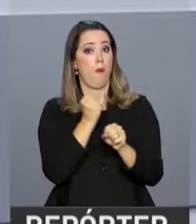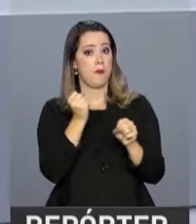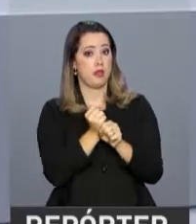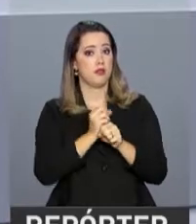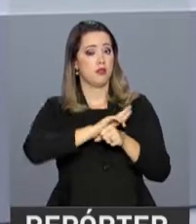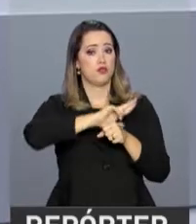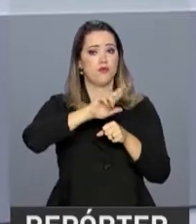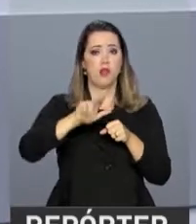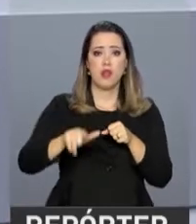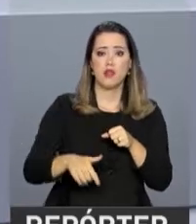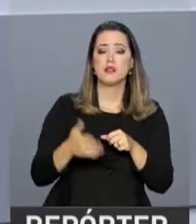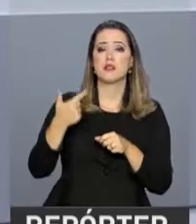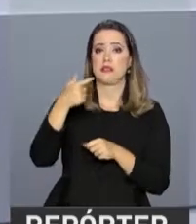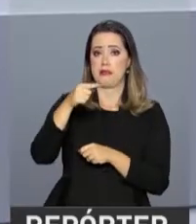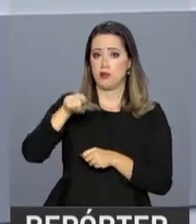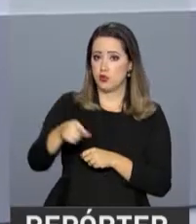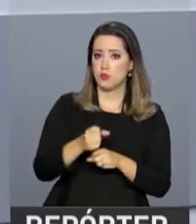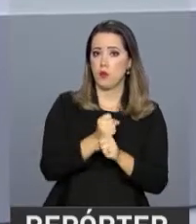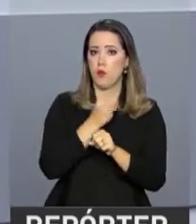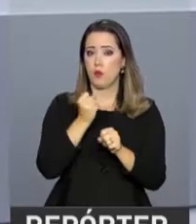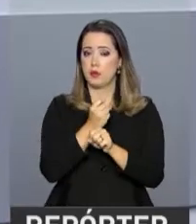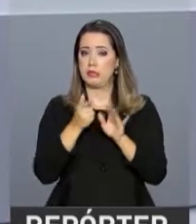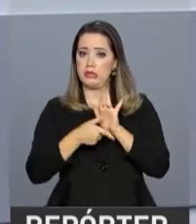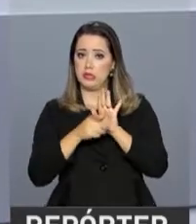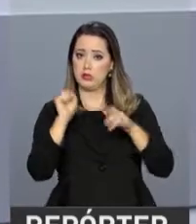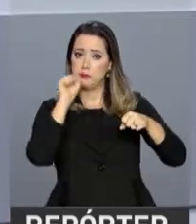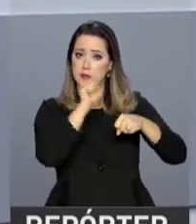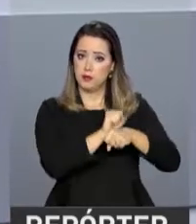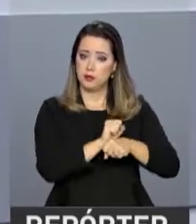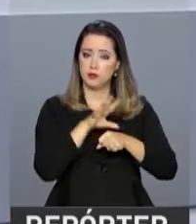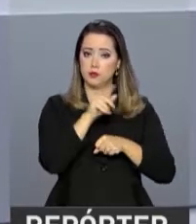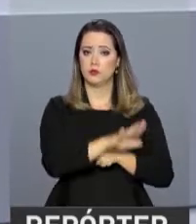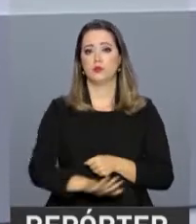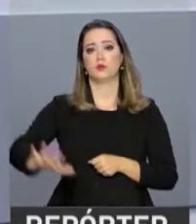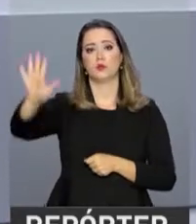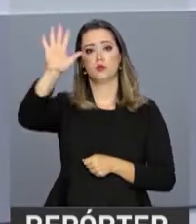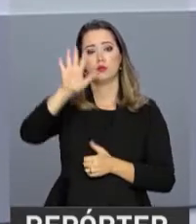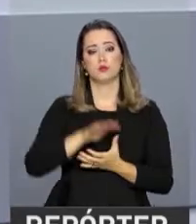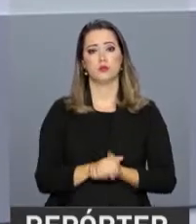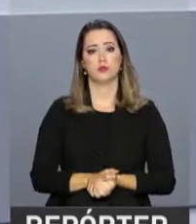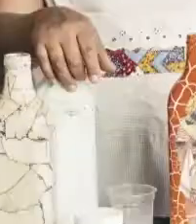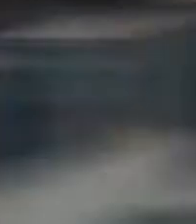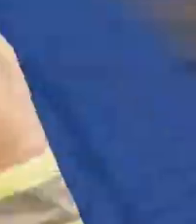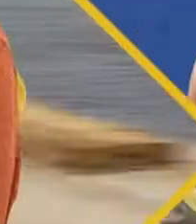entregar mais de 7 mil obras que estavam inacabadas em todo o Brasil.